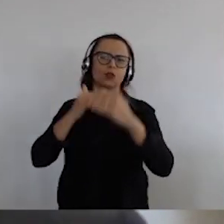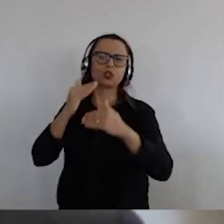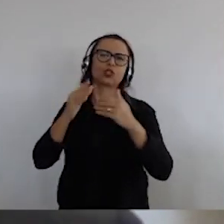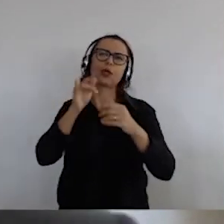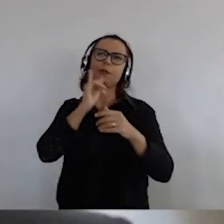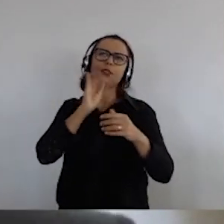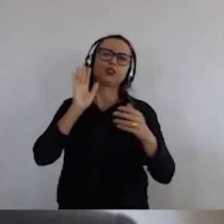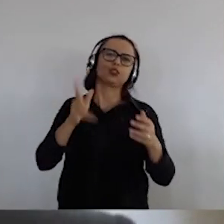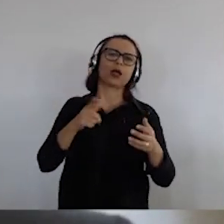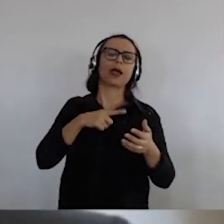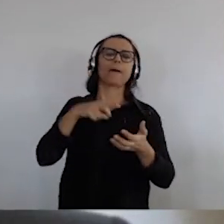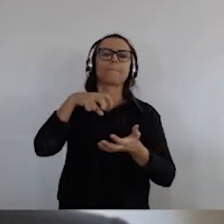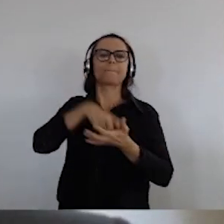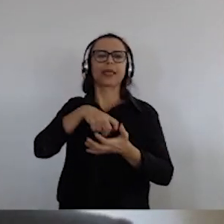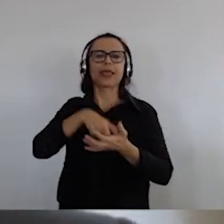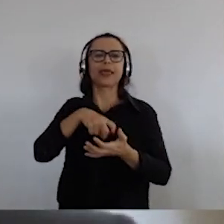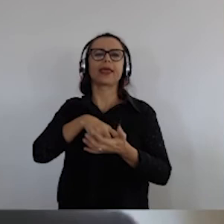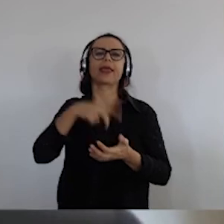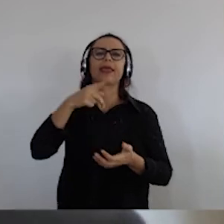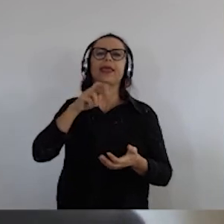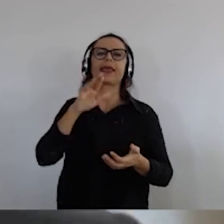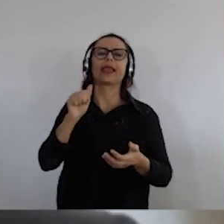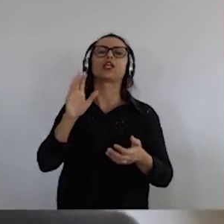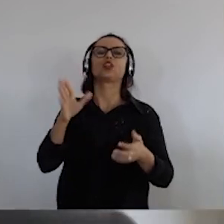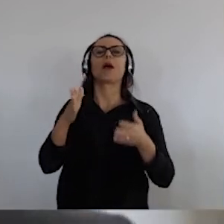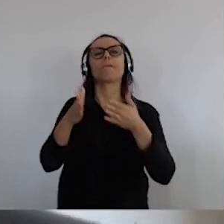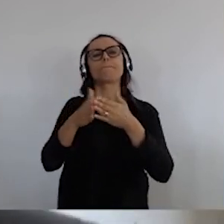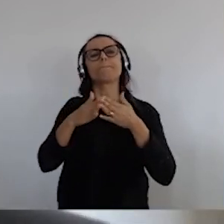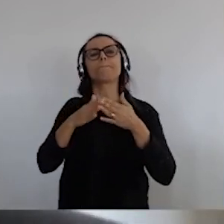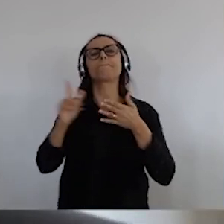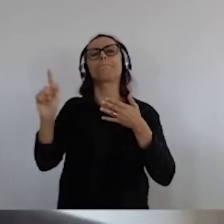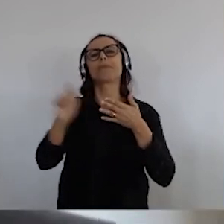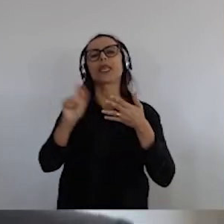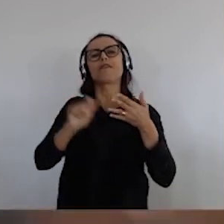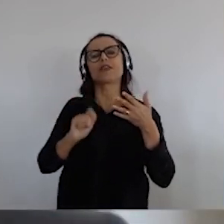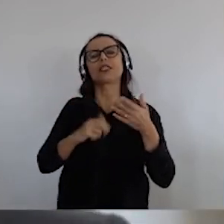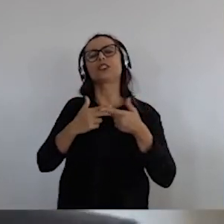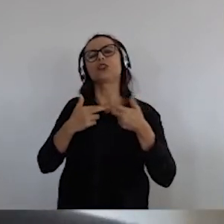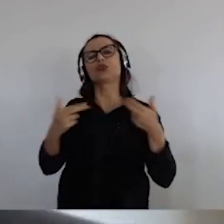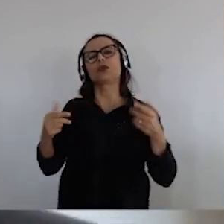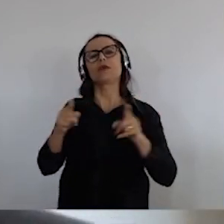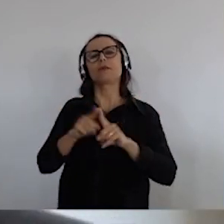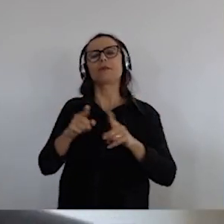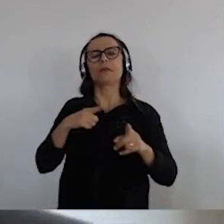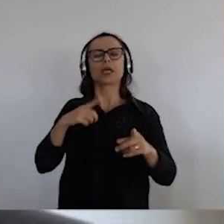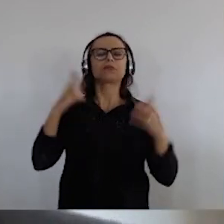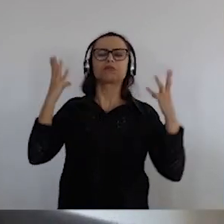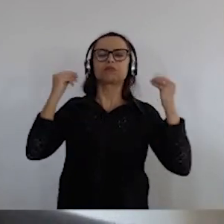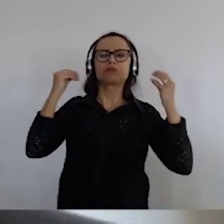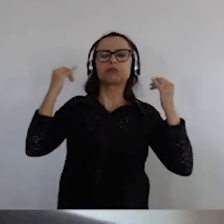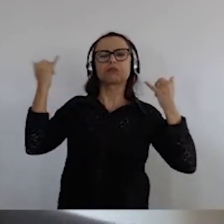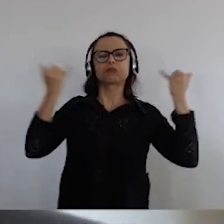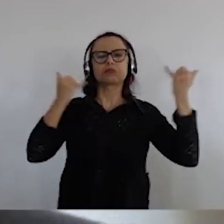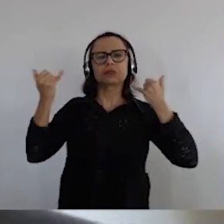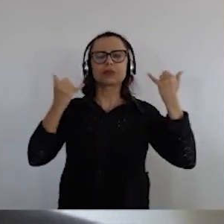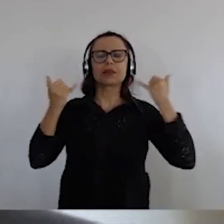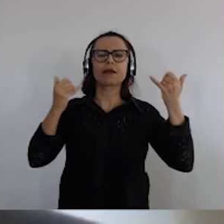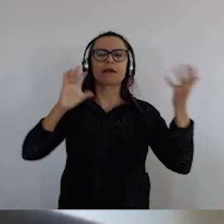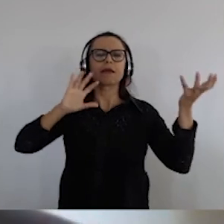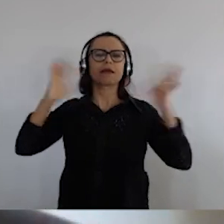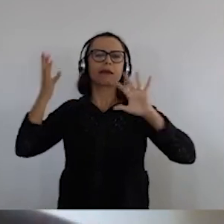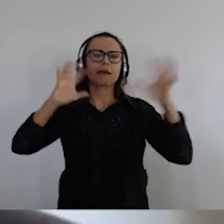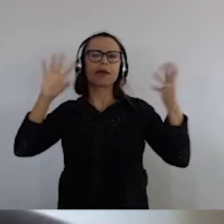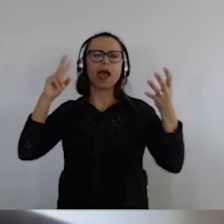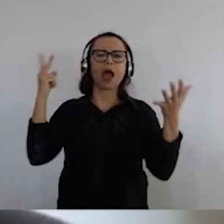já se poderia requerer novos benefícios, enfim. Temos notícias de contratempos